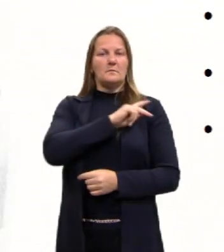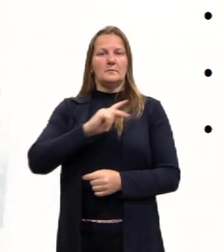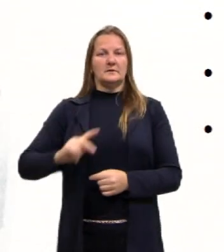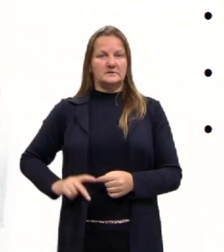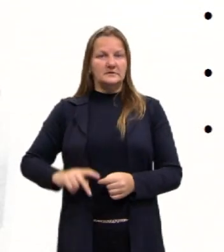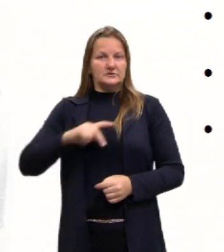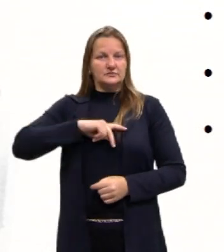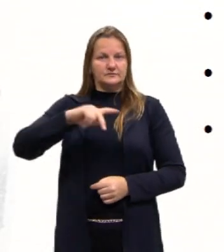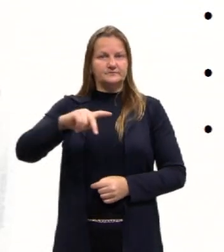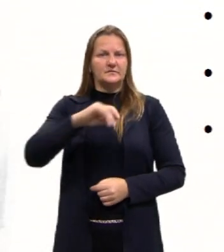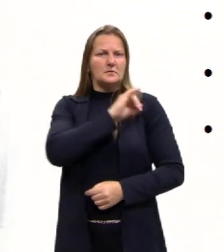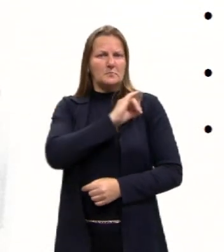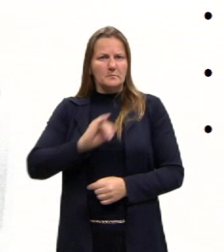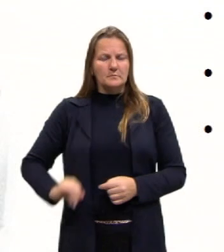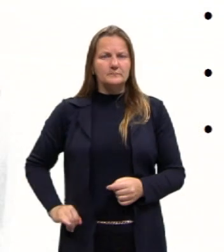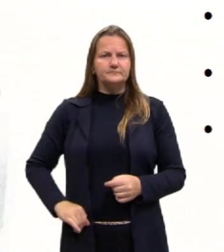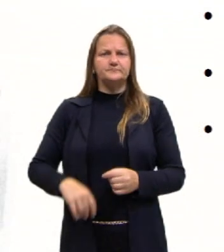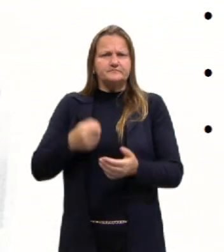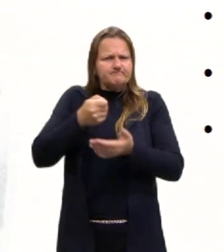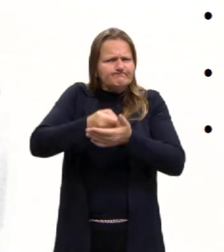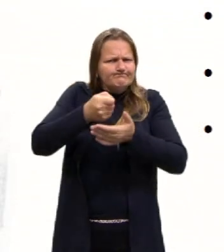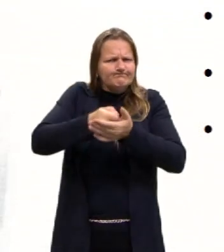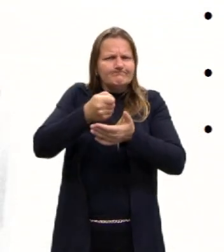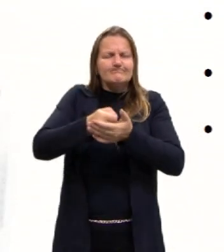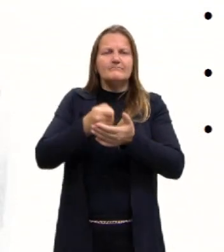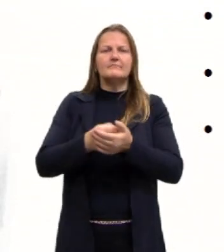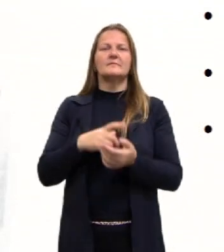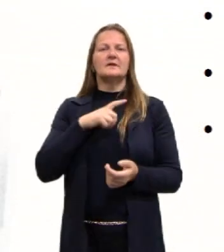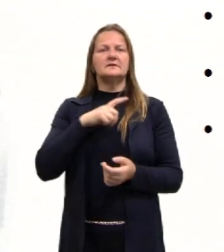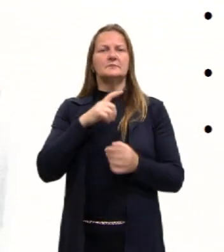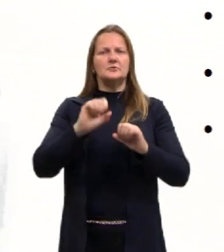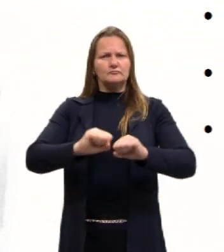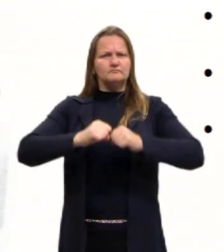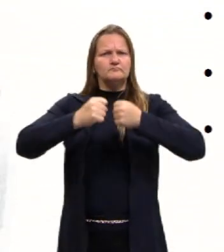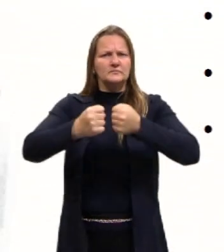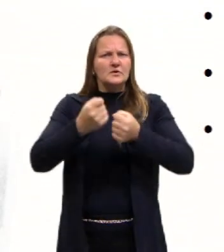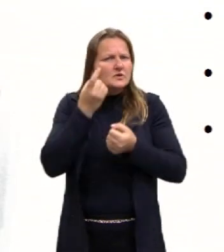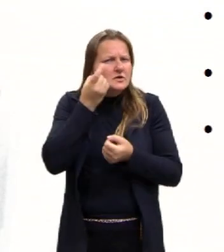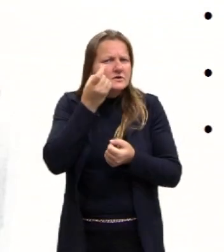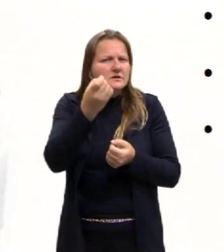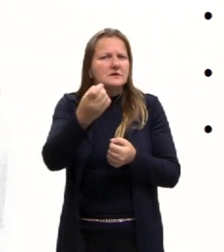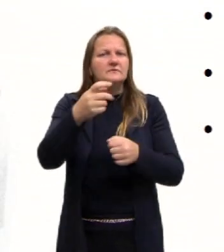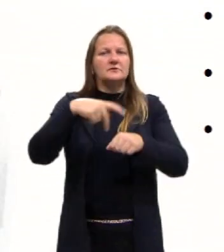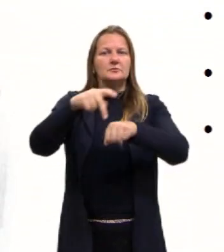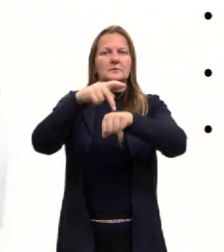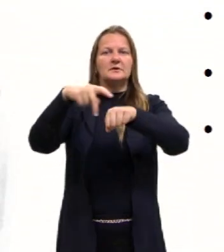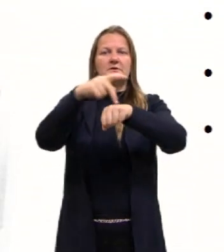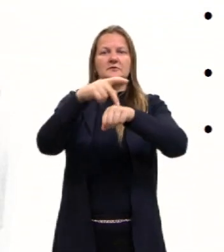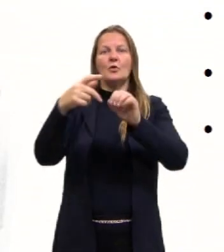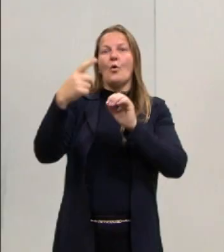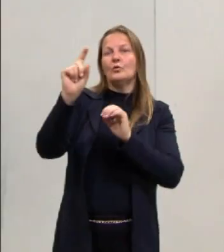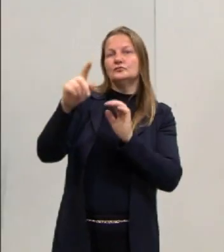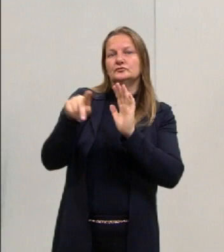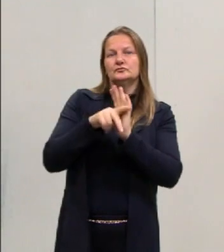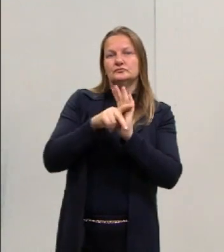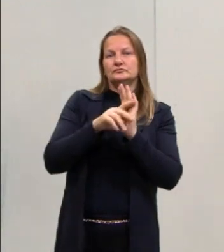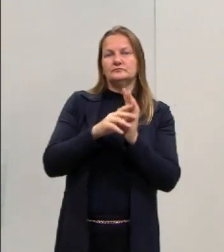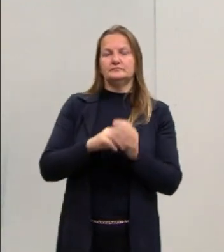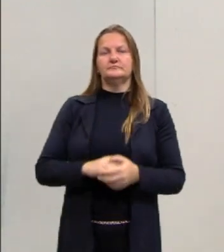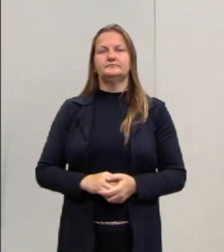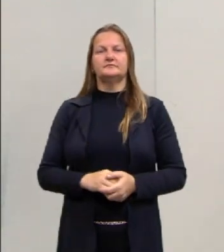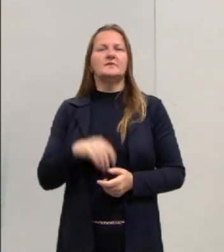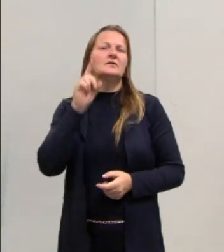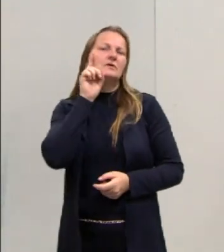o Imperador O Ditador acabava defendendo a interesses de outros países né às vezes os interesses